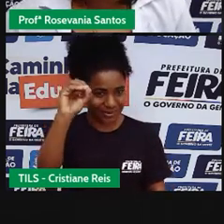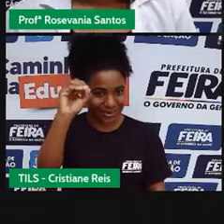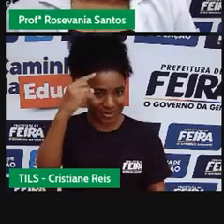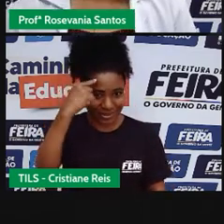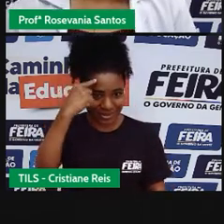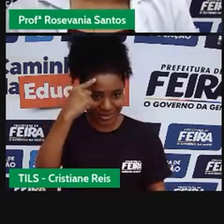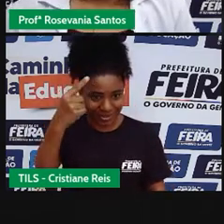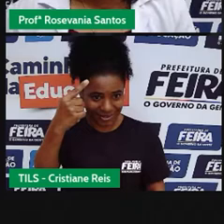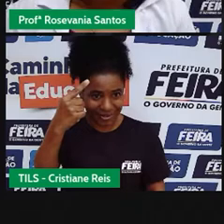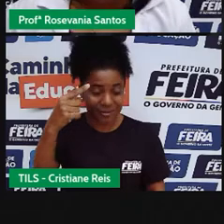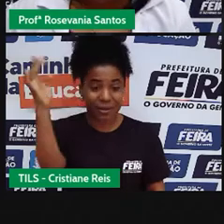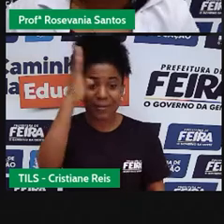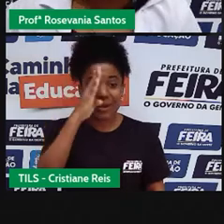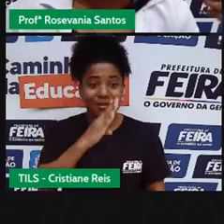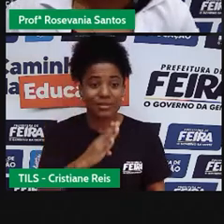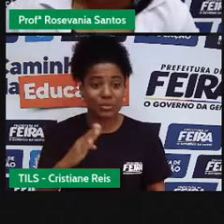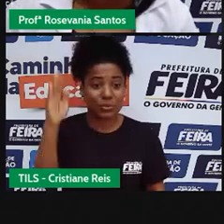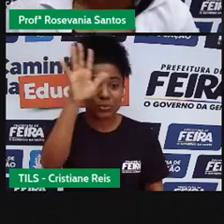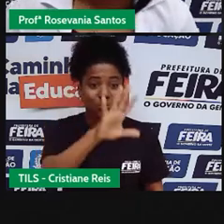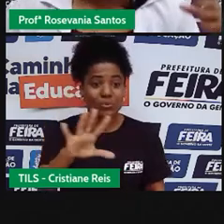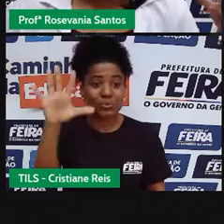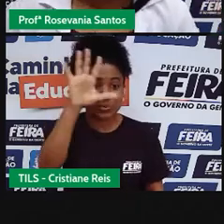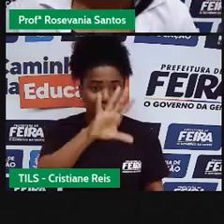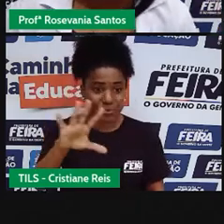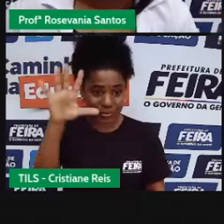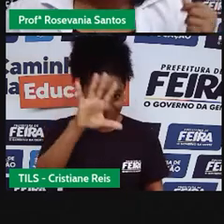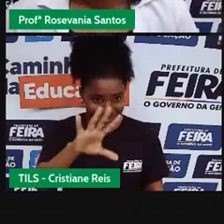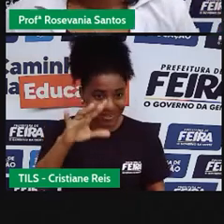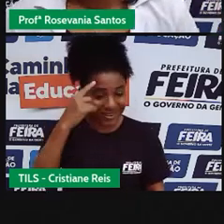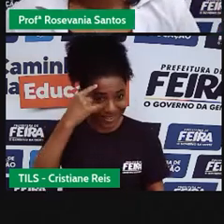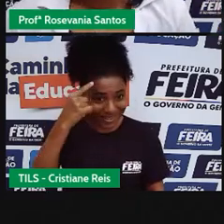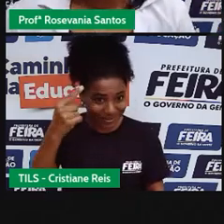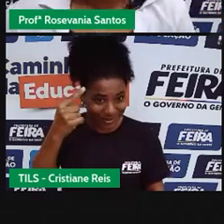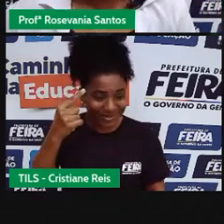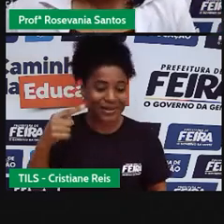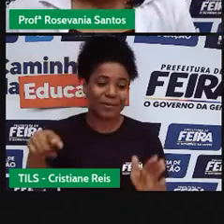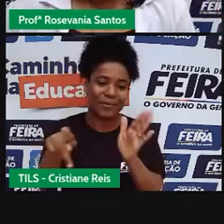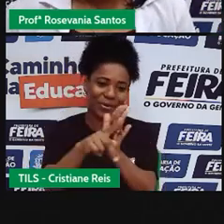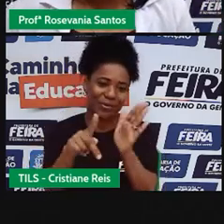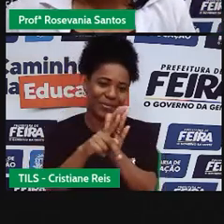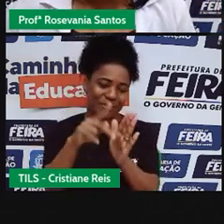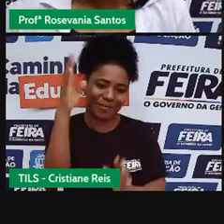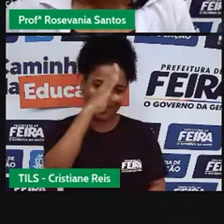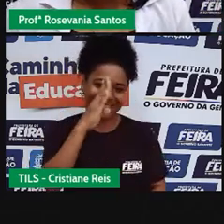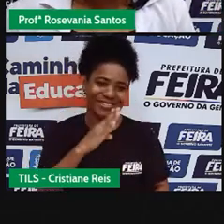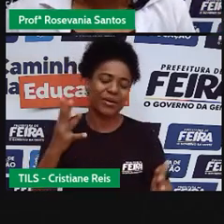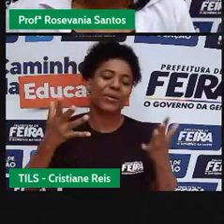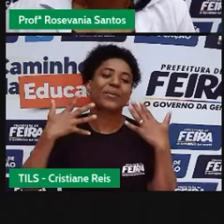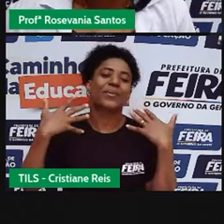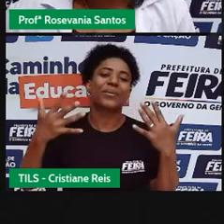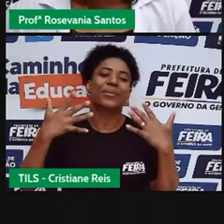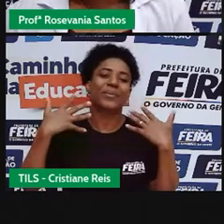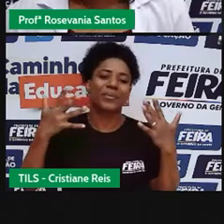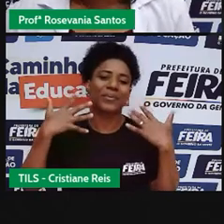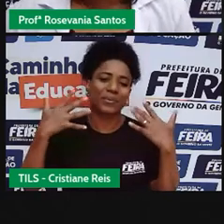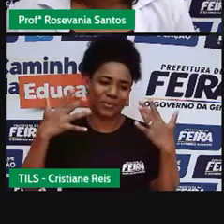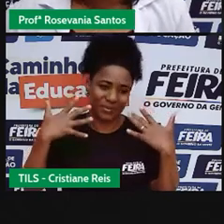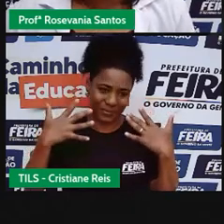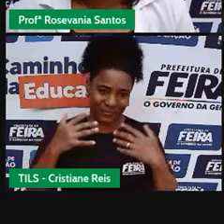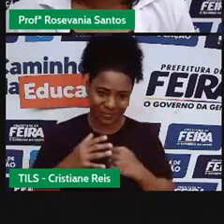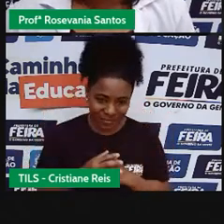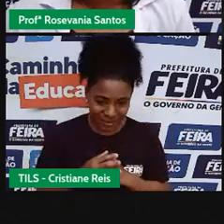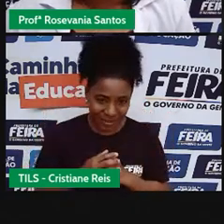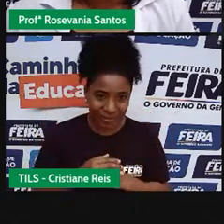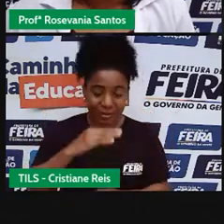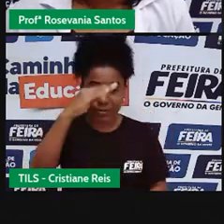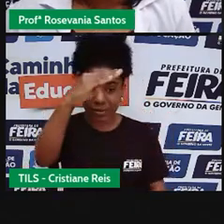da zona tropical. Lembra da musiquinha? Moro num país tropical. Aí o que acontece? Abaixo do Trópico de